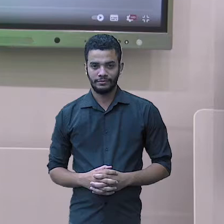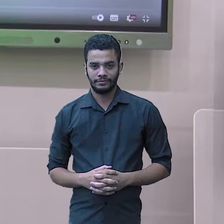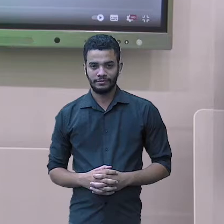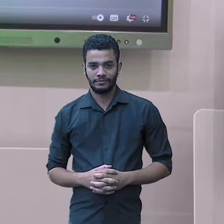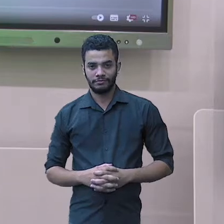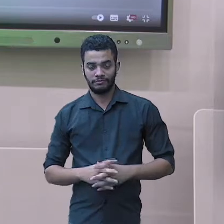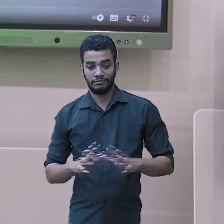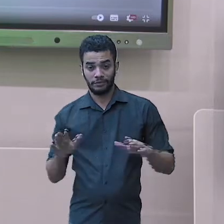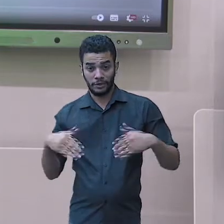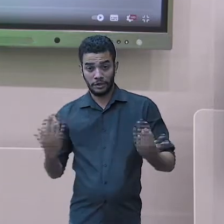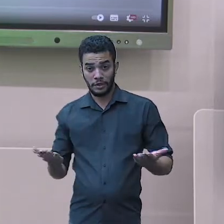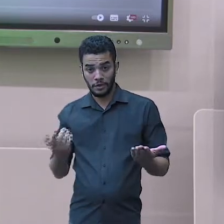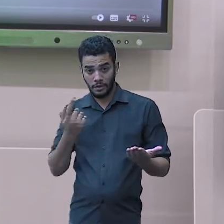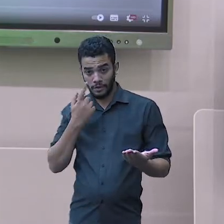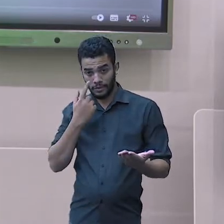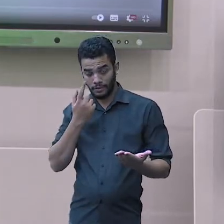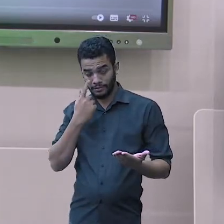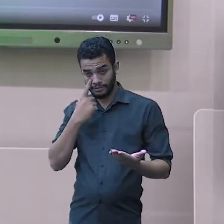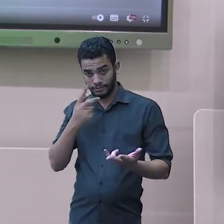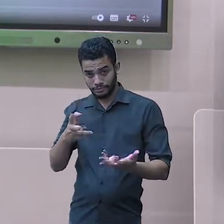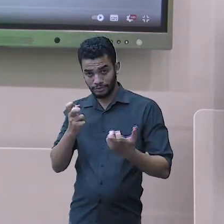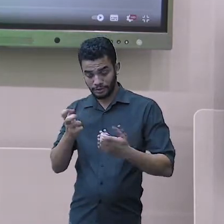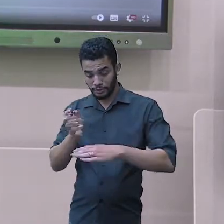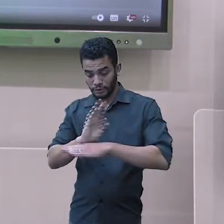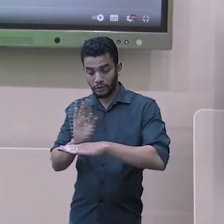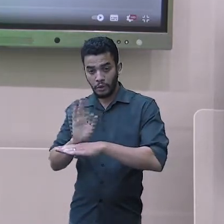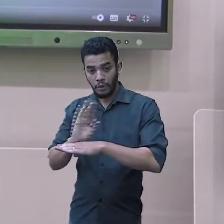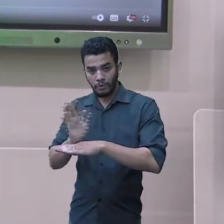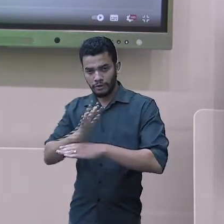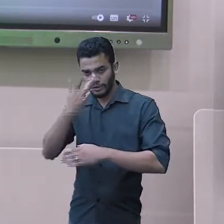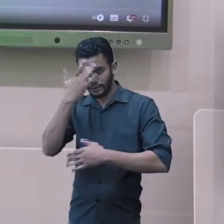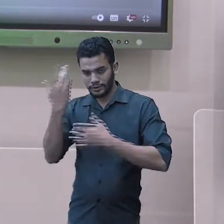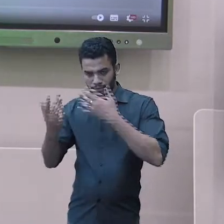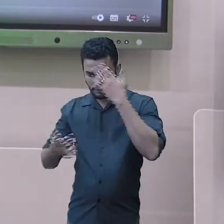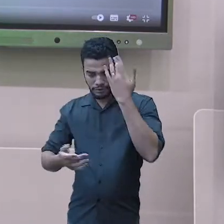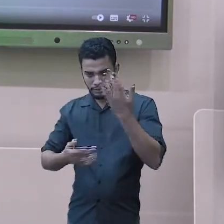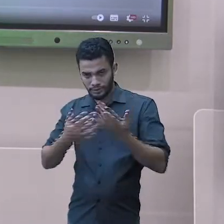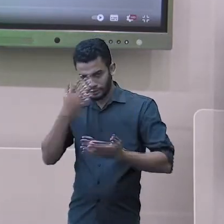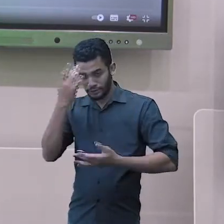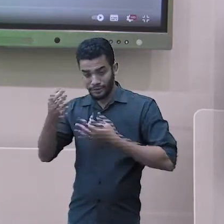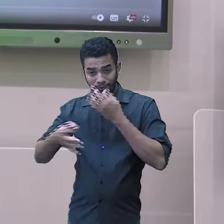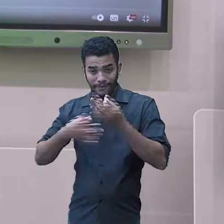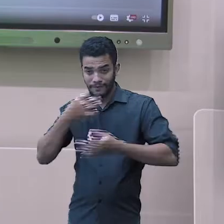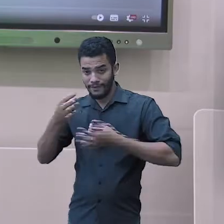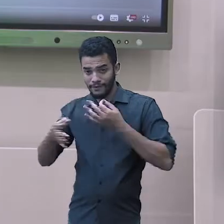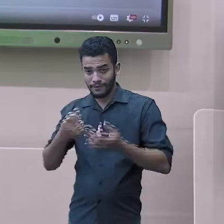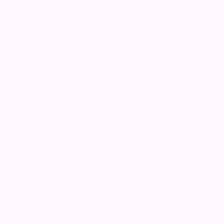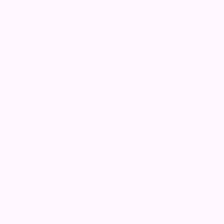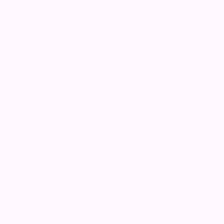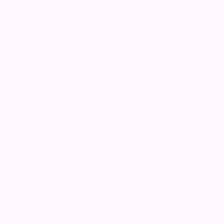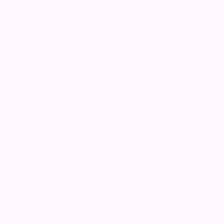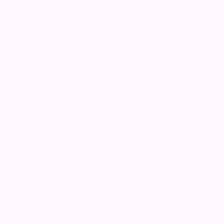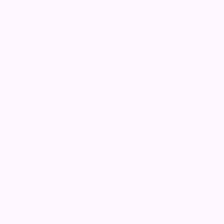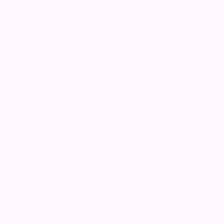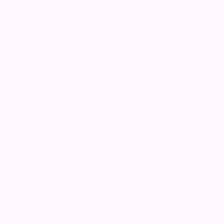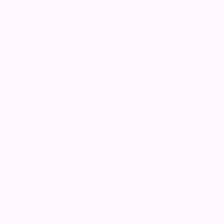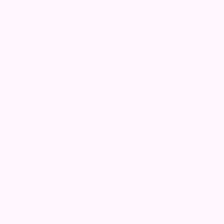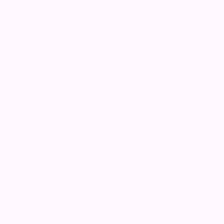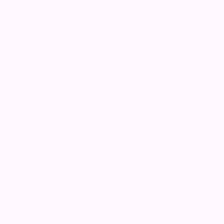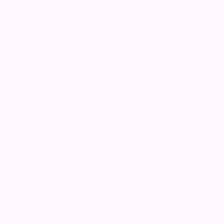Vejamos agora alguns depoimentos de patrimônio cultural e pertencimento.